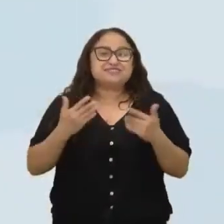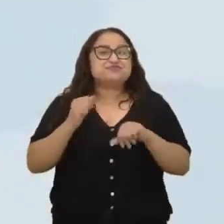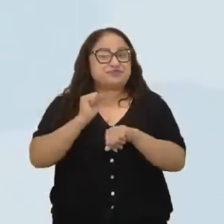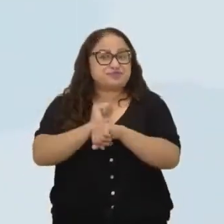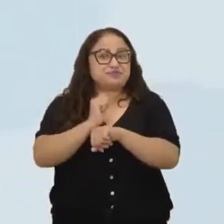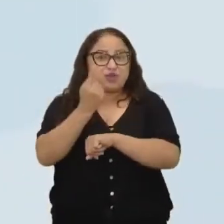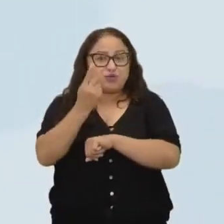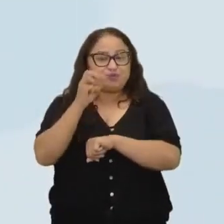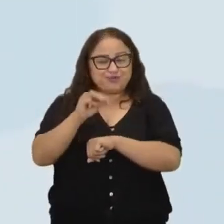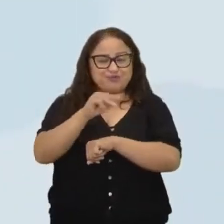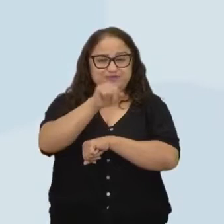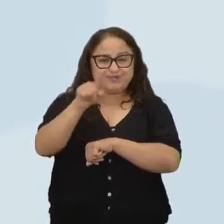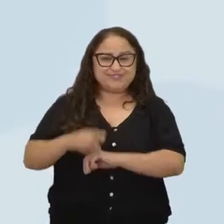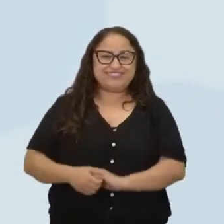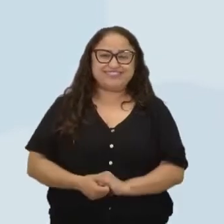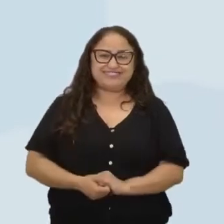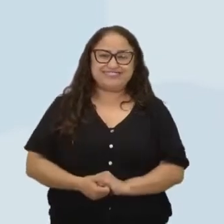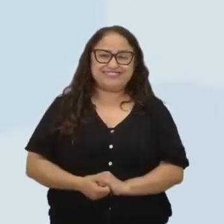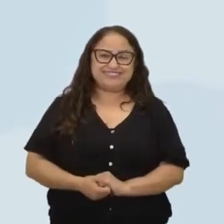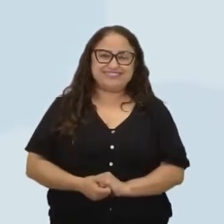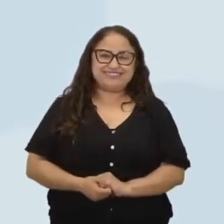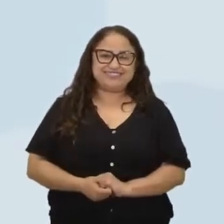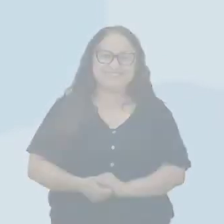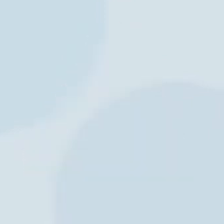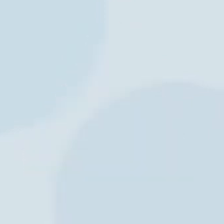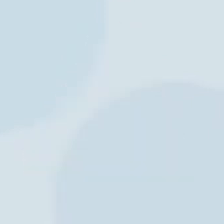texto? Um minuto a gente volta.